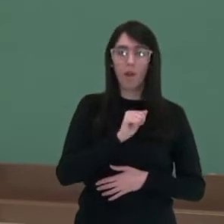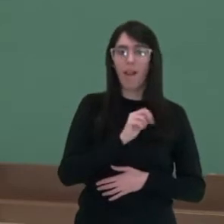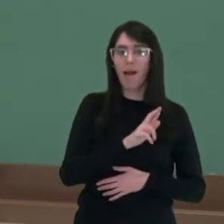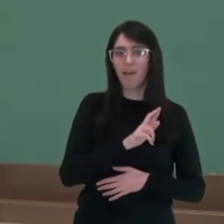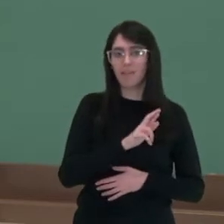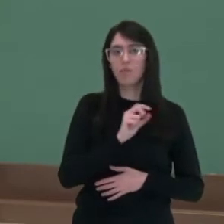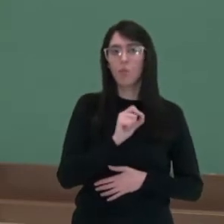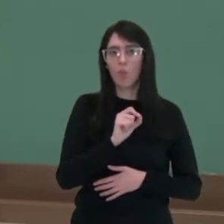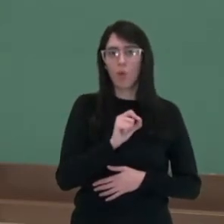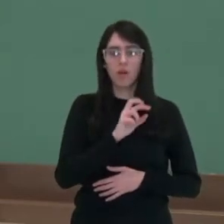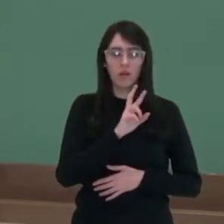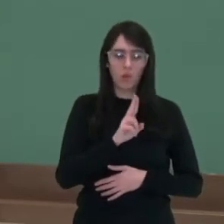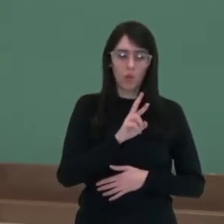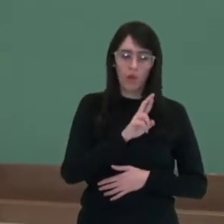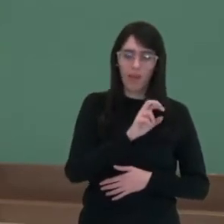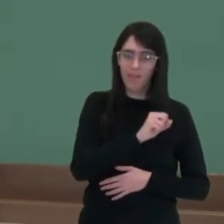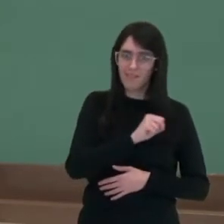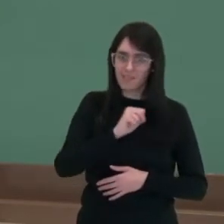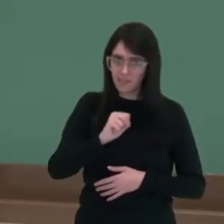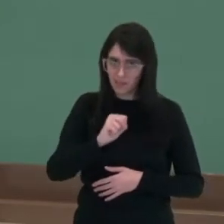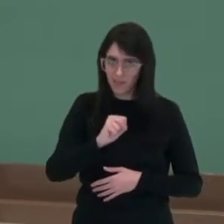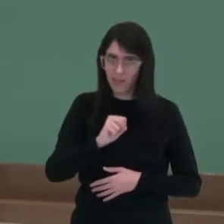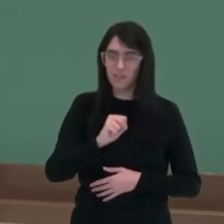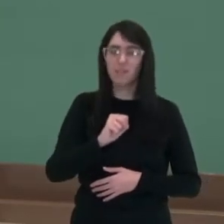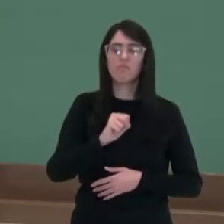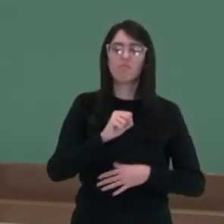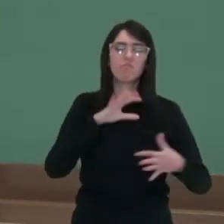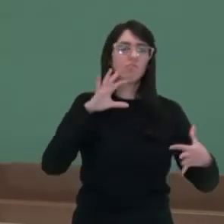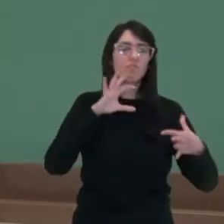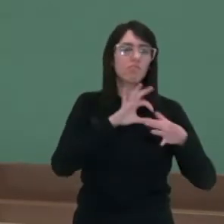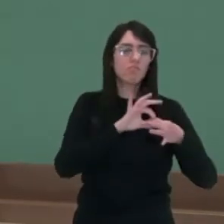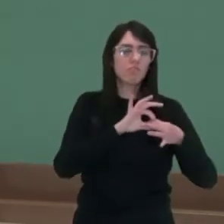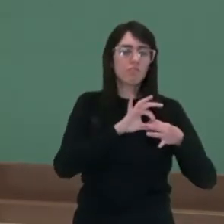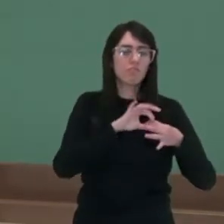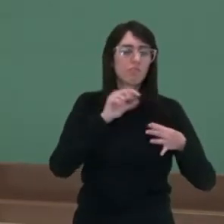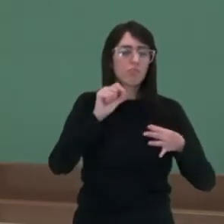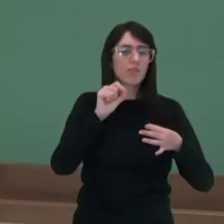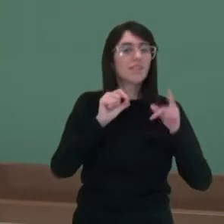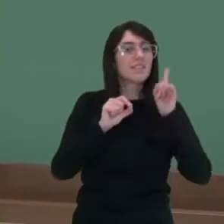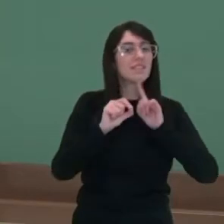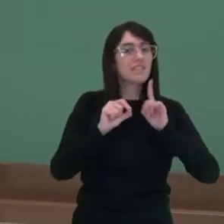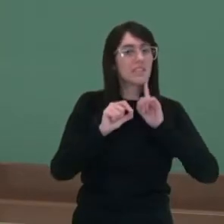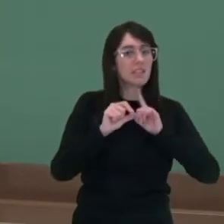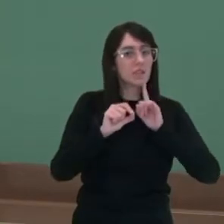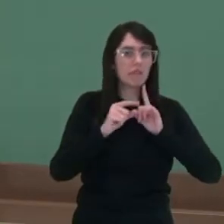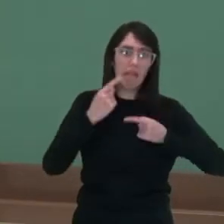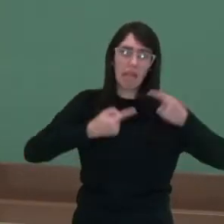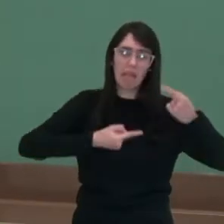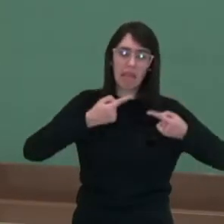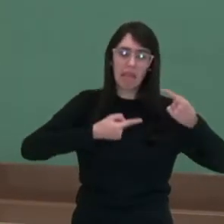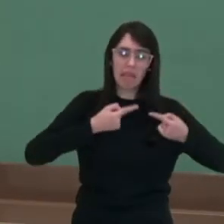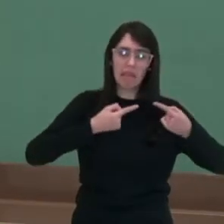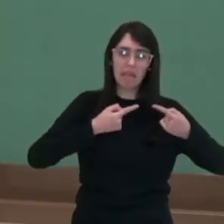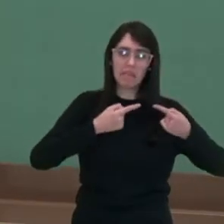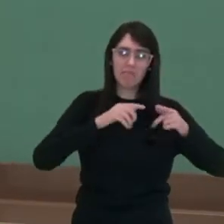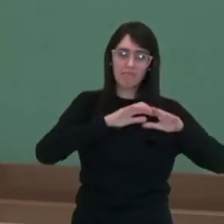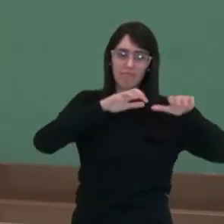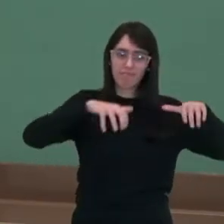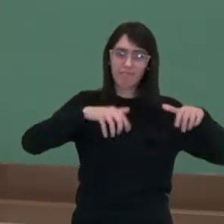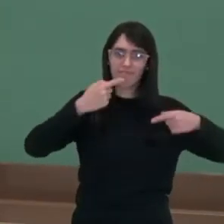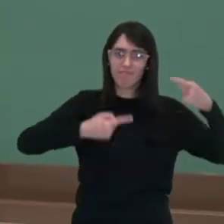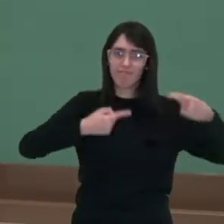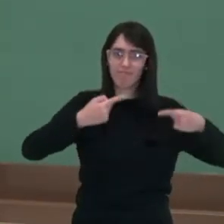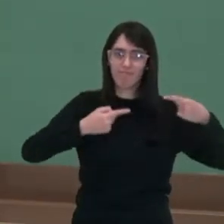entre União das Repúblicas Socialistas Soviéticas, URSS, e Estados Unidos da América, cada uma representando